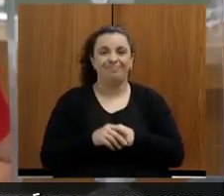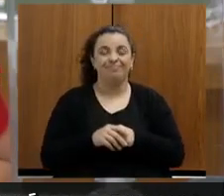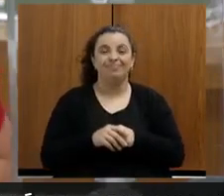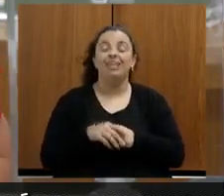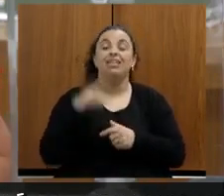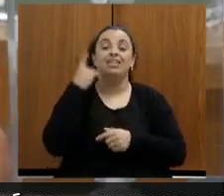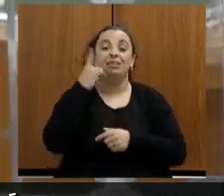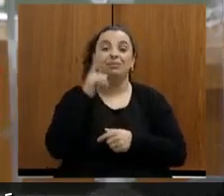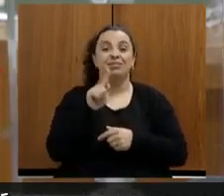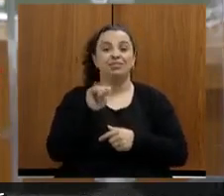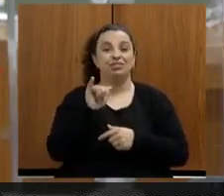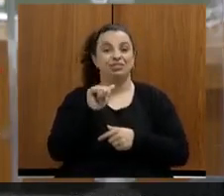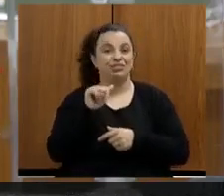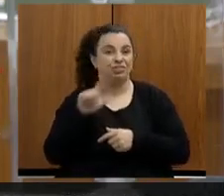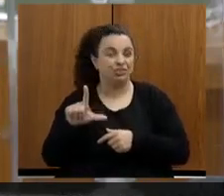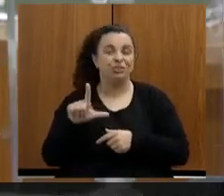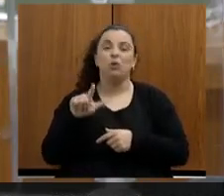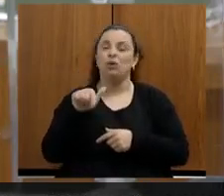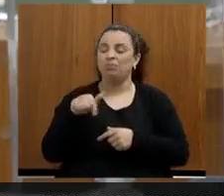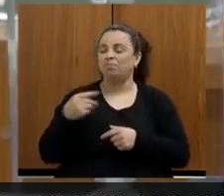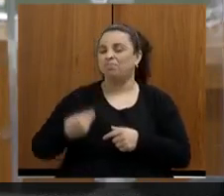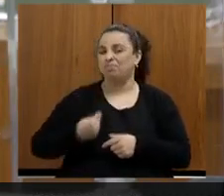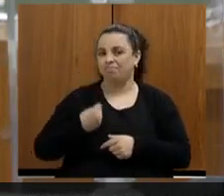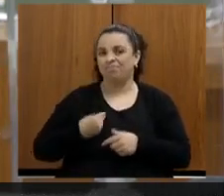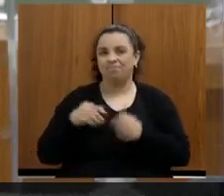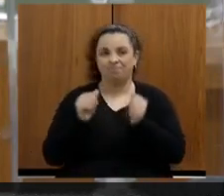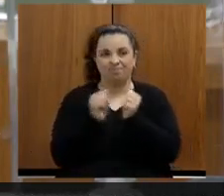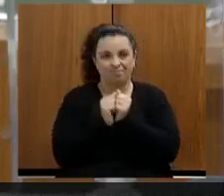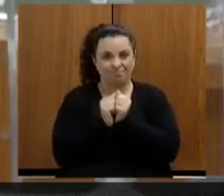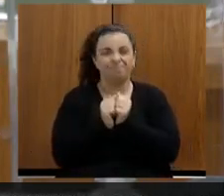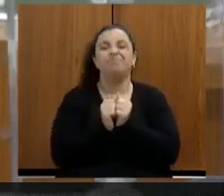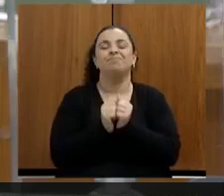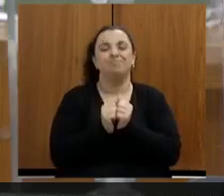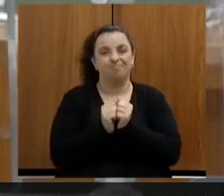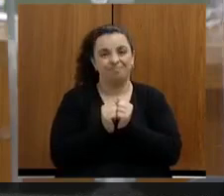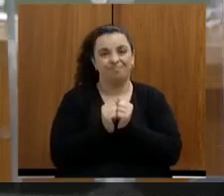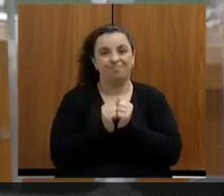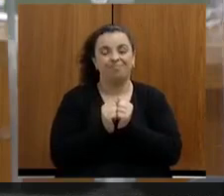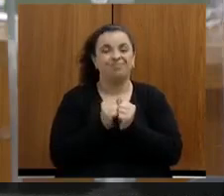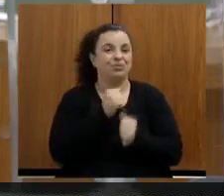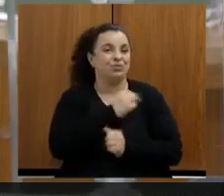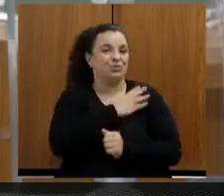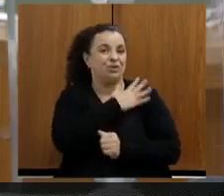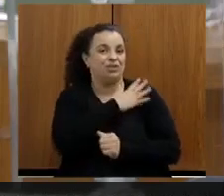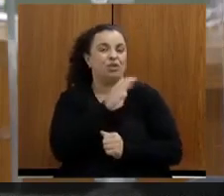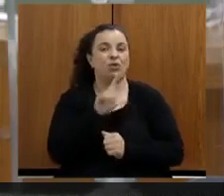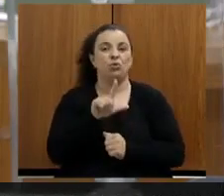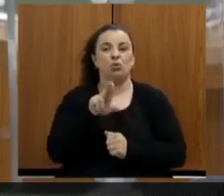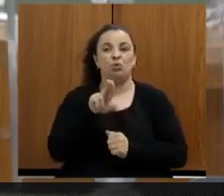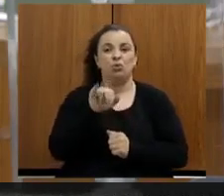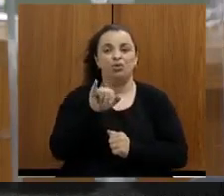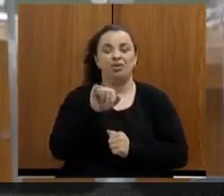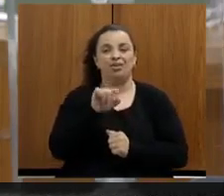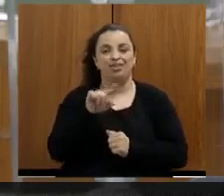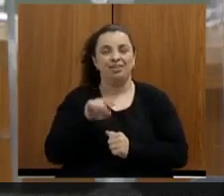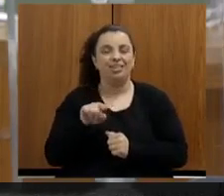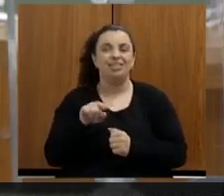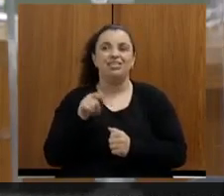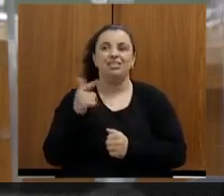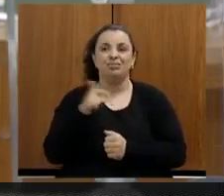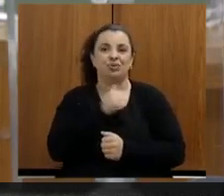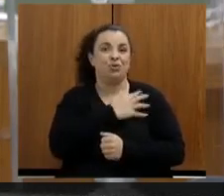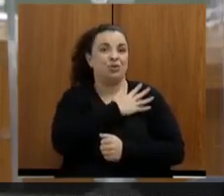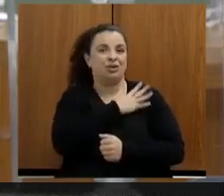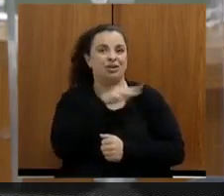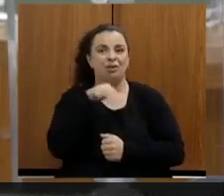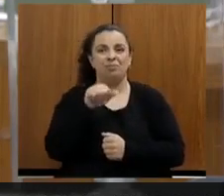tarde Ju Pereira que conosco também participando Coronel Luize e Coronel Baracho